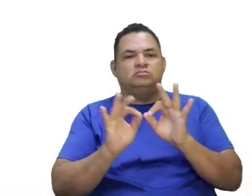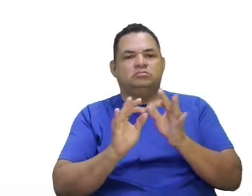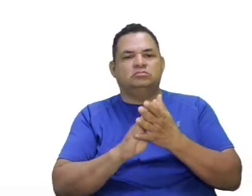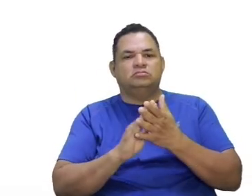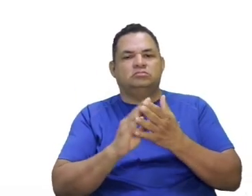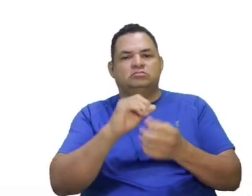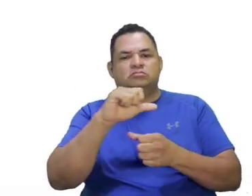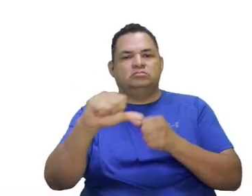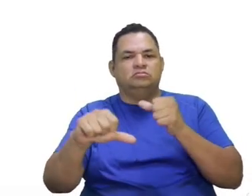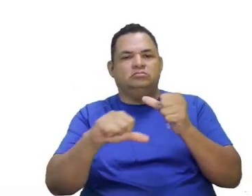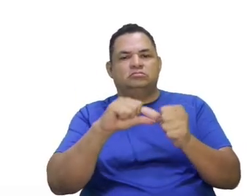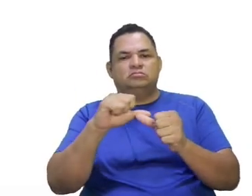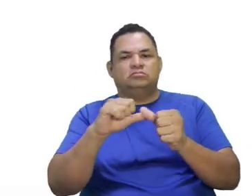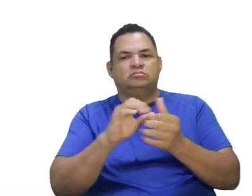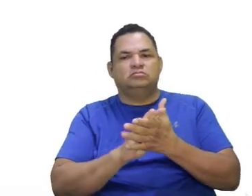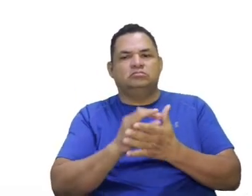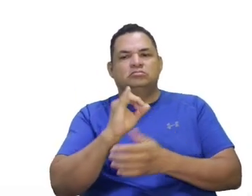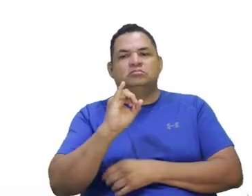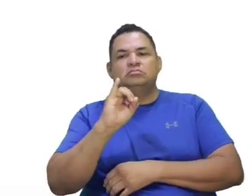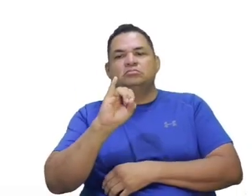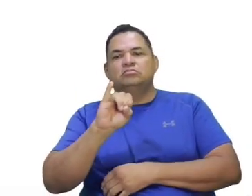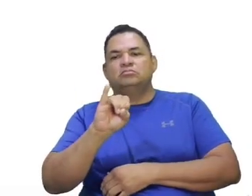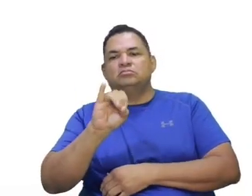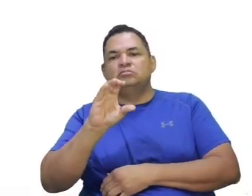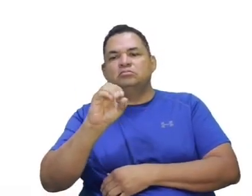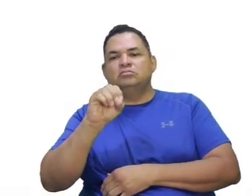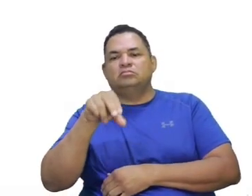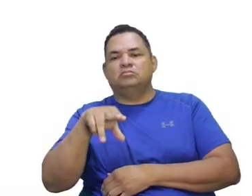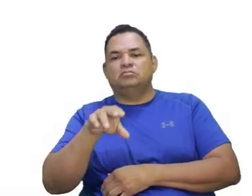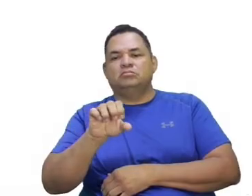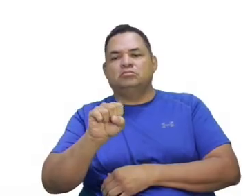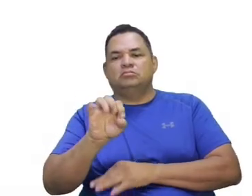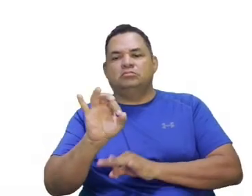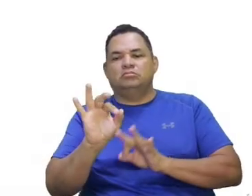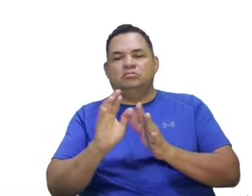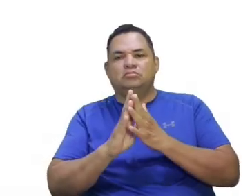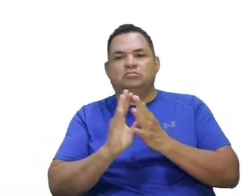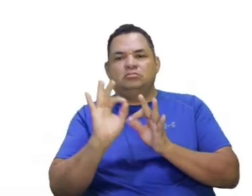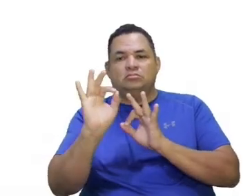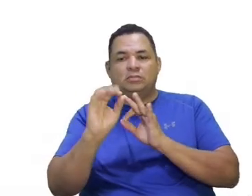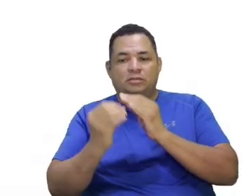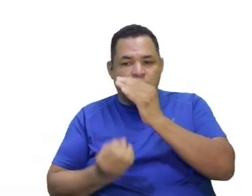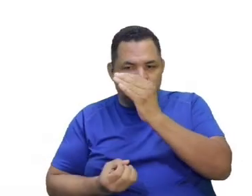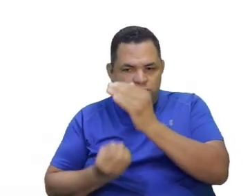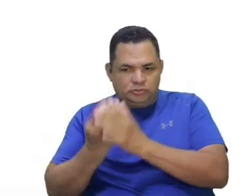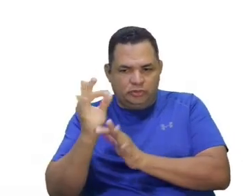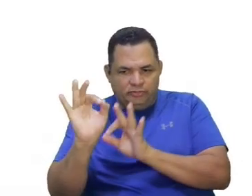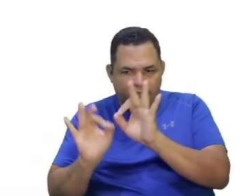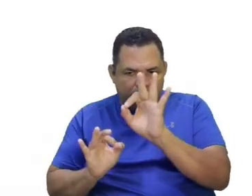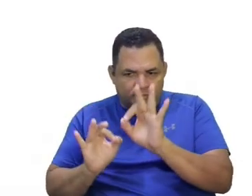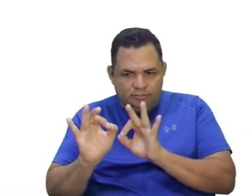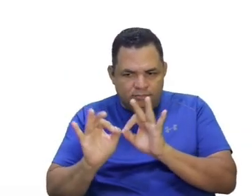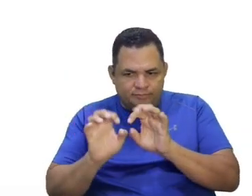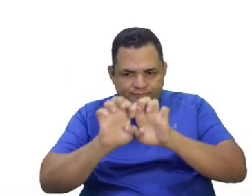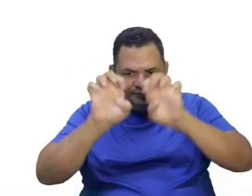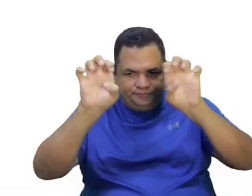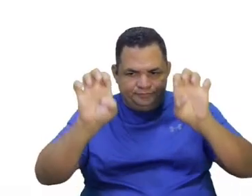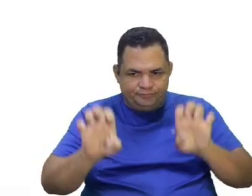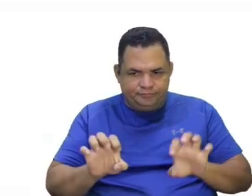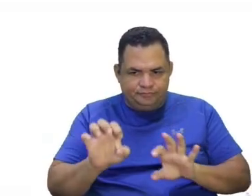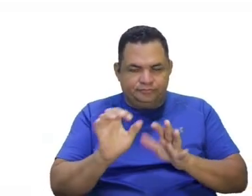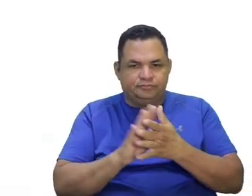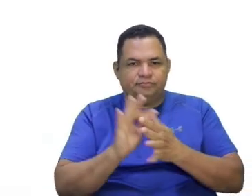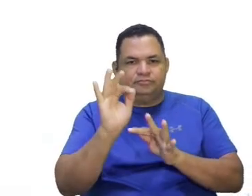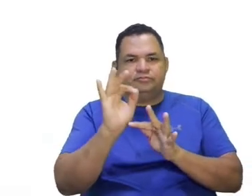eles vão se tornar o que nós chamamos de íons. E aí existe uma reorganização na estrutura